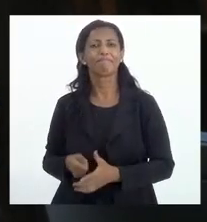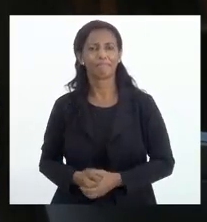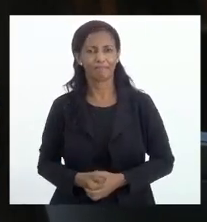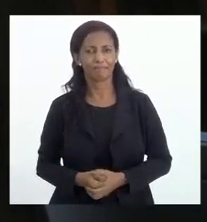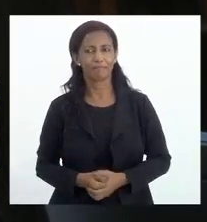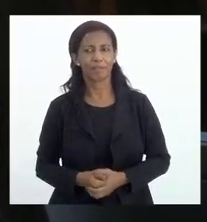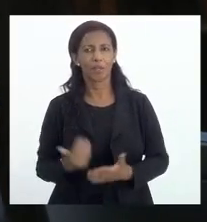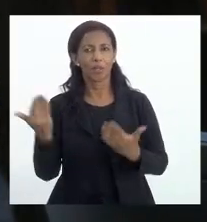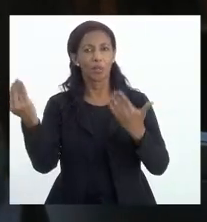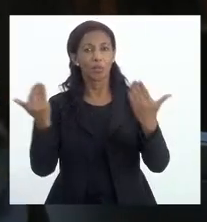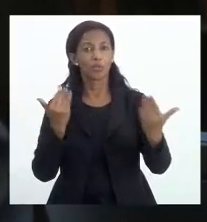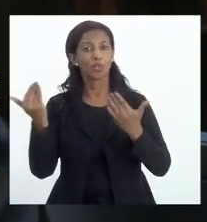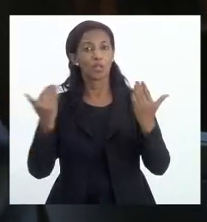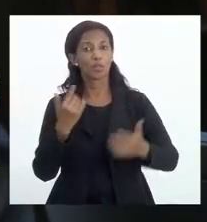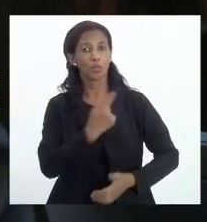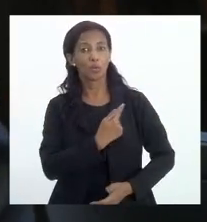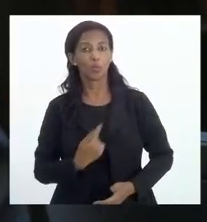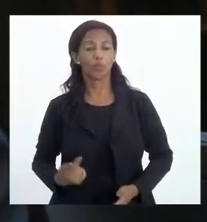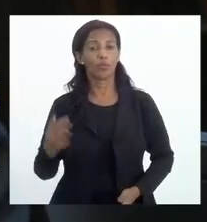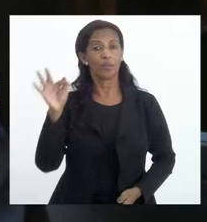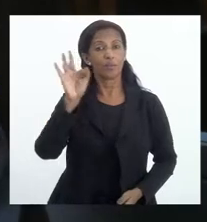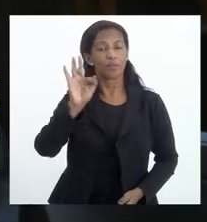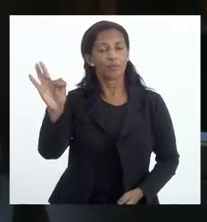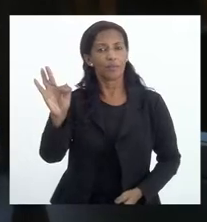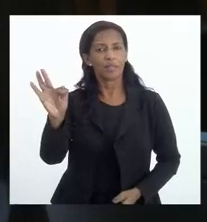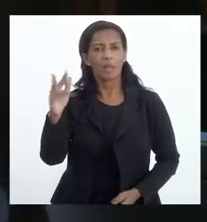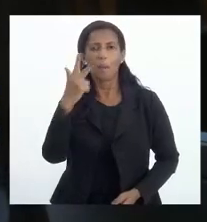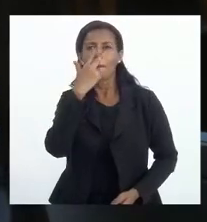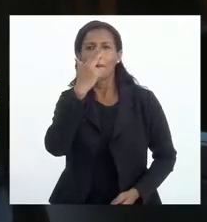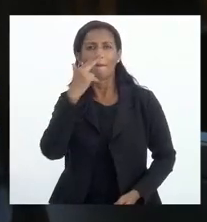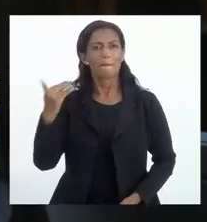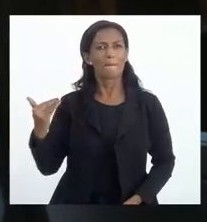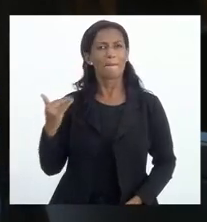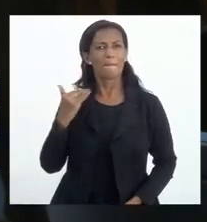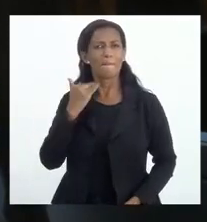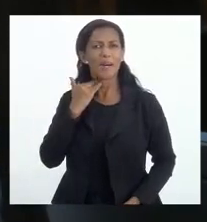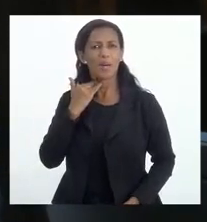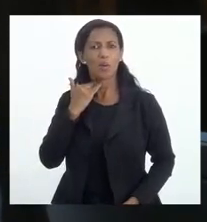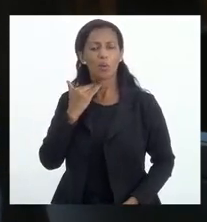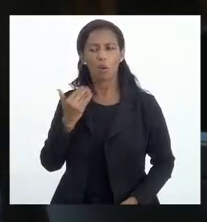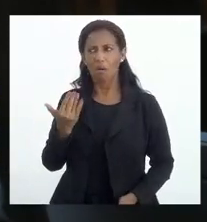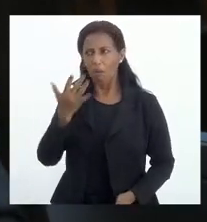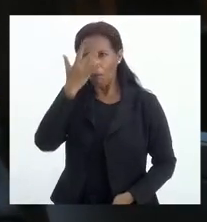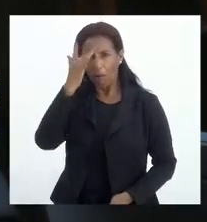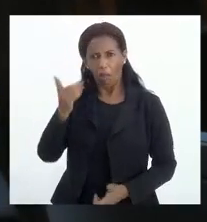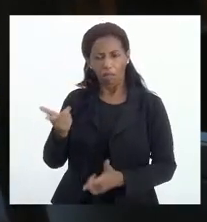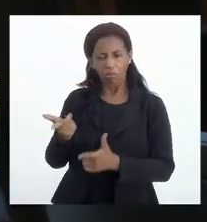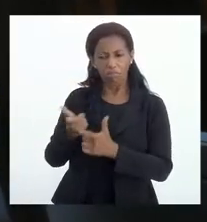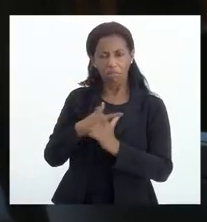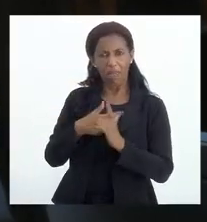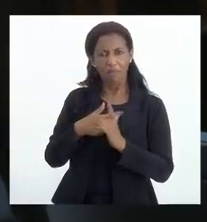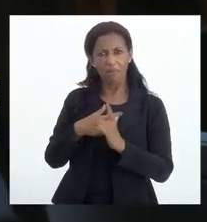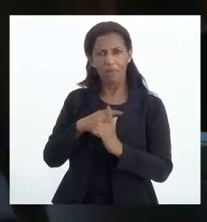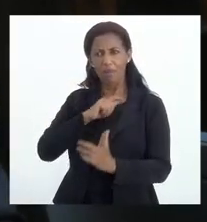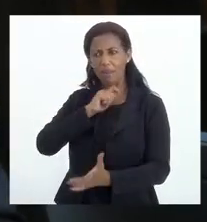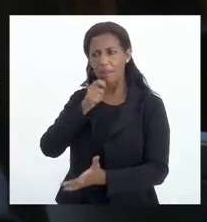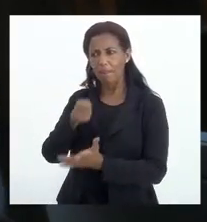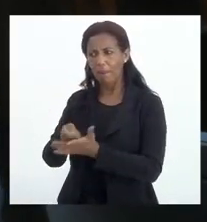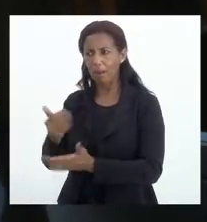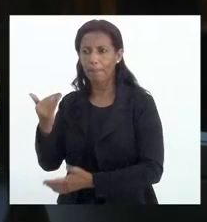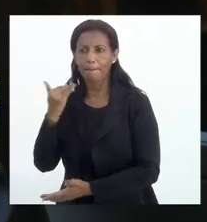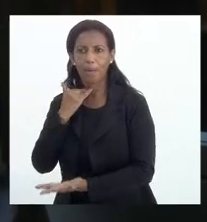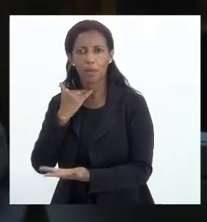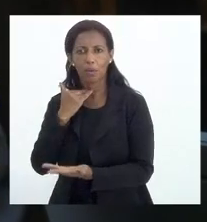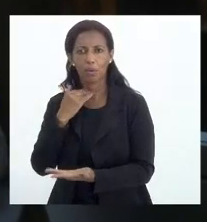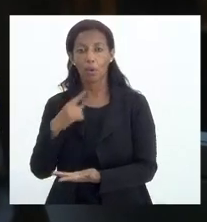Nos relaciona com o governo federal como banco. Alguém que deve e paga um banco. Mas